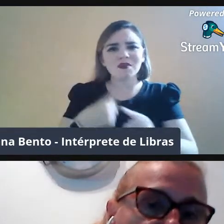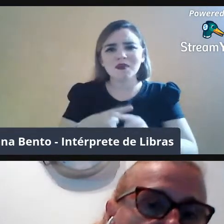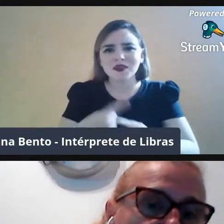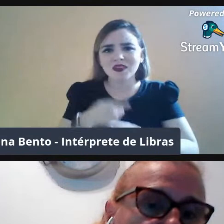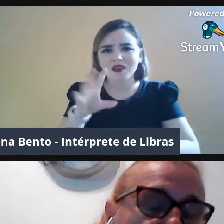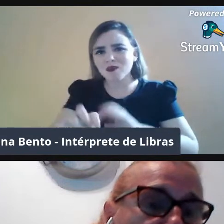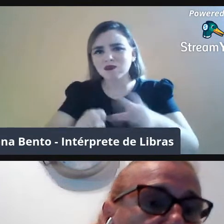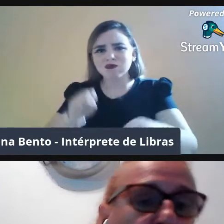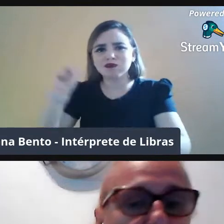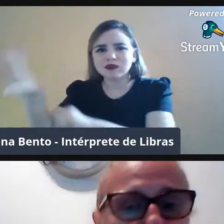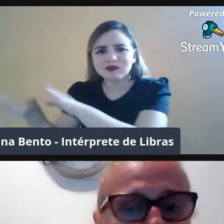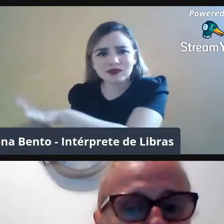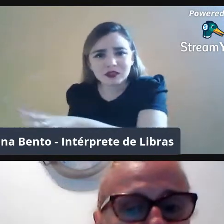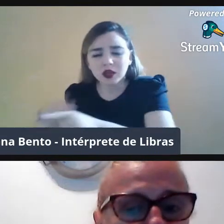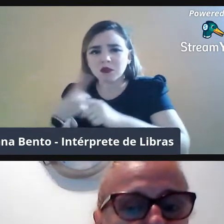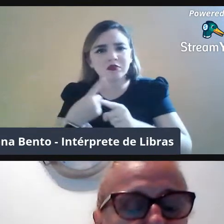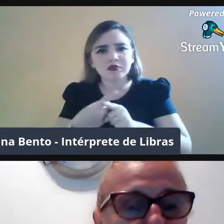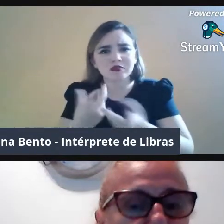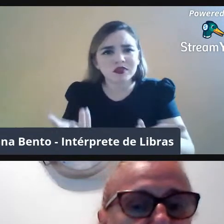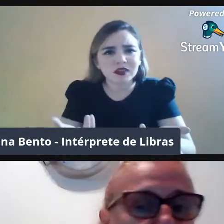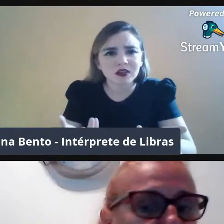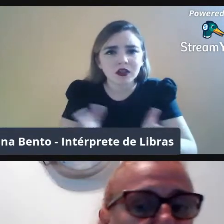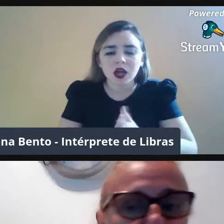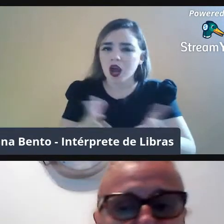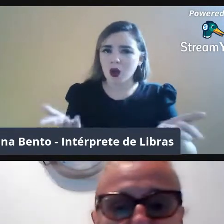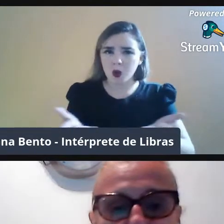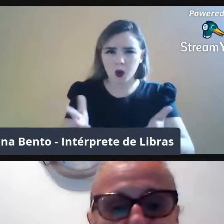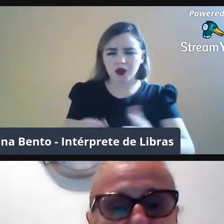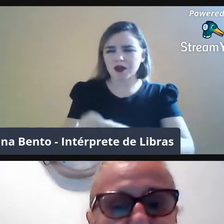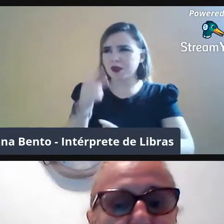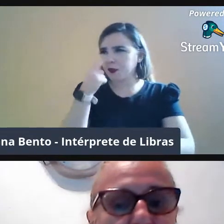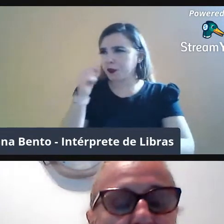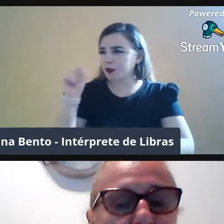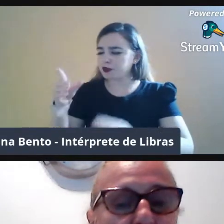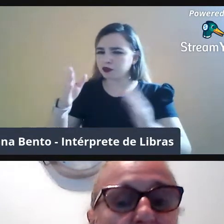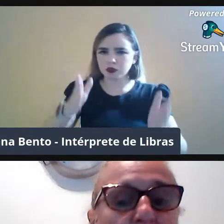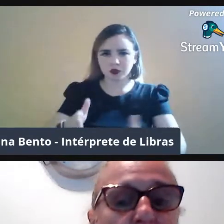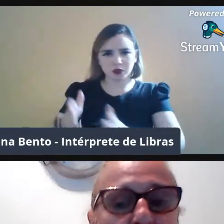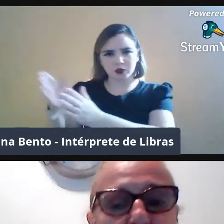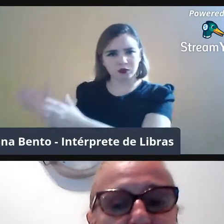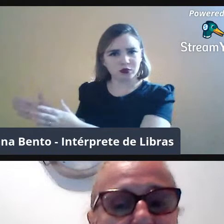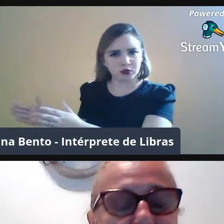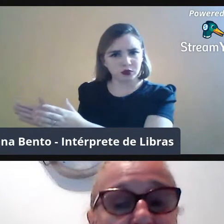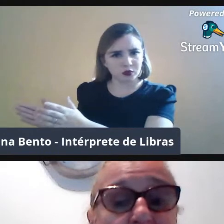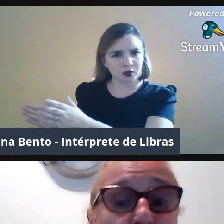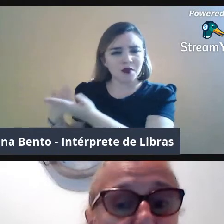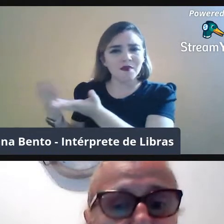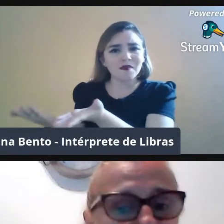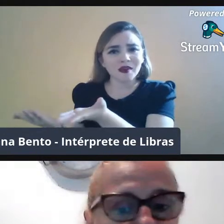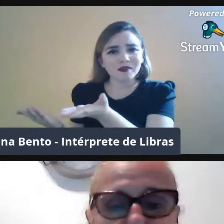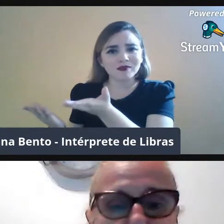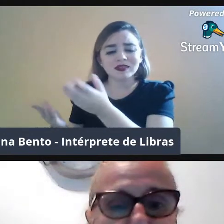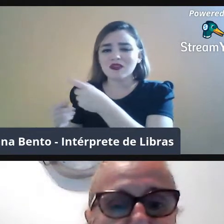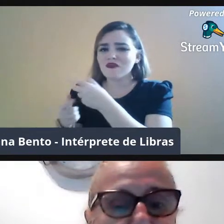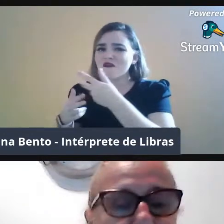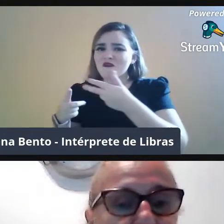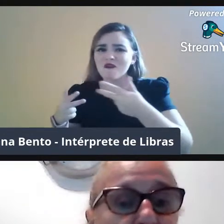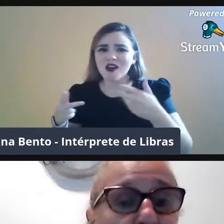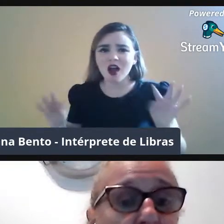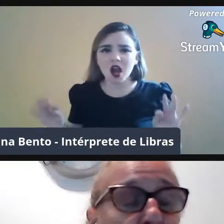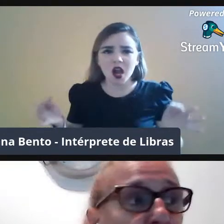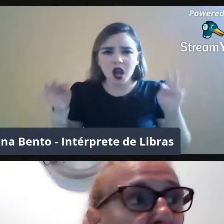A gente tem que começar a pensar nisso, por que descartar cada vez mais? Porque não é o fato de a gente jogar fora um lixo orgânico e